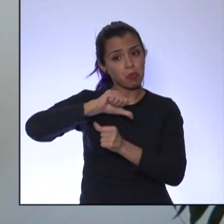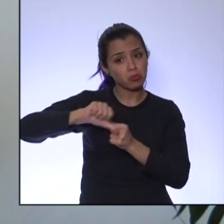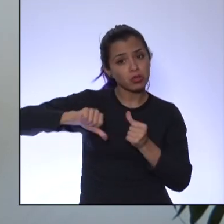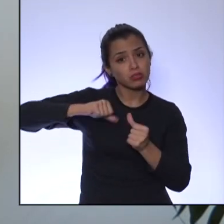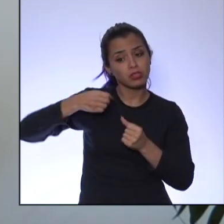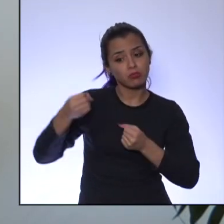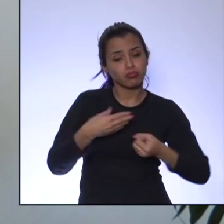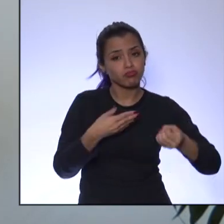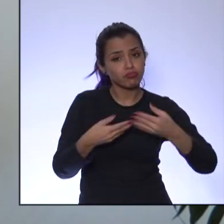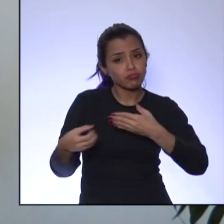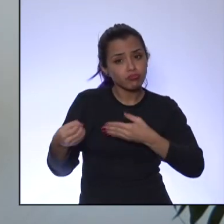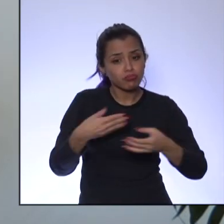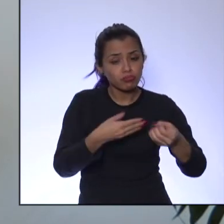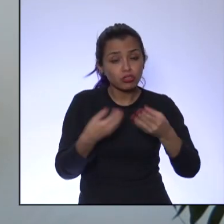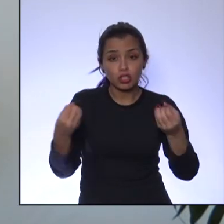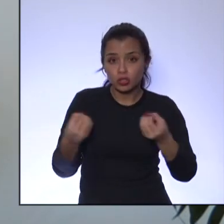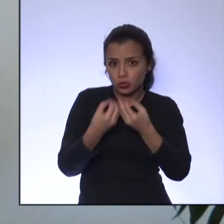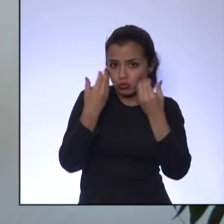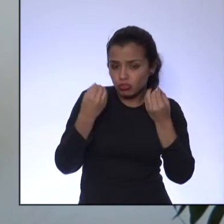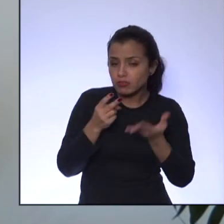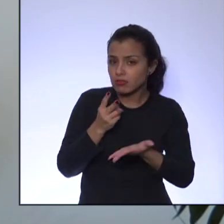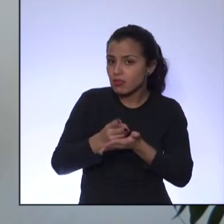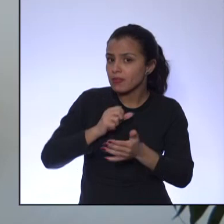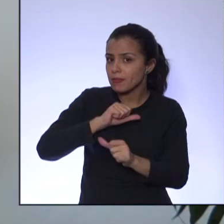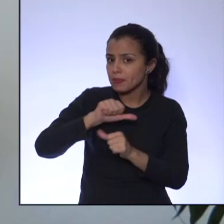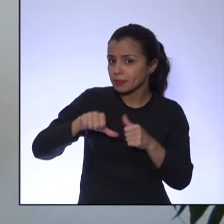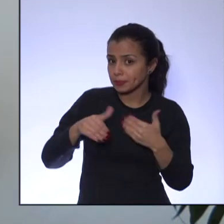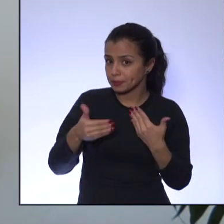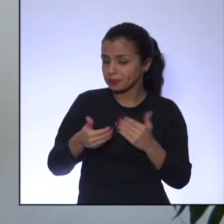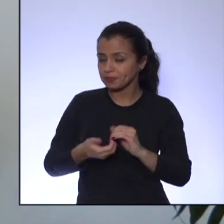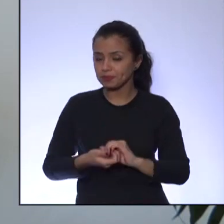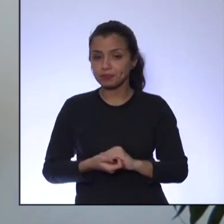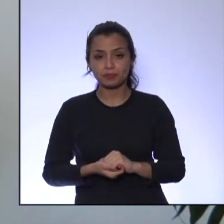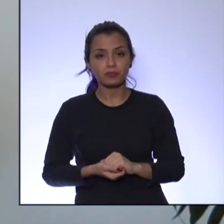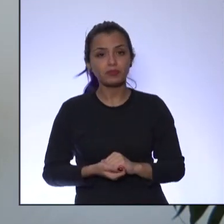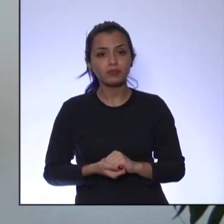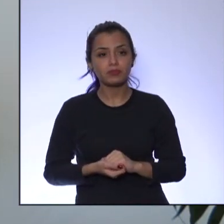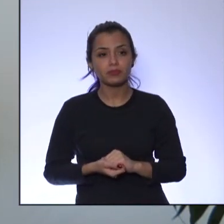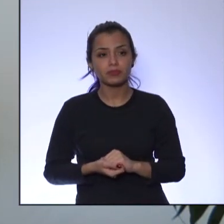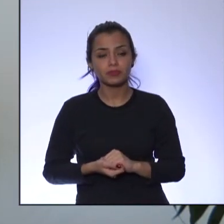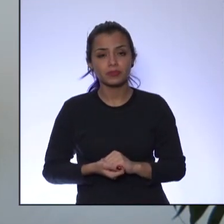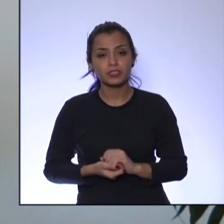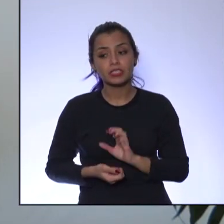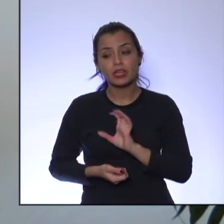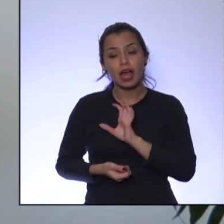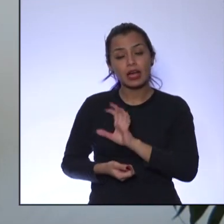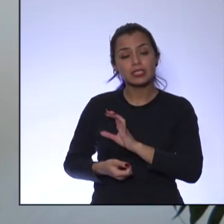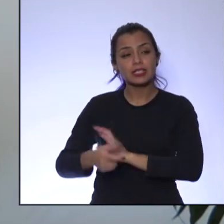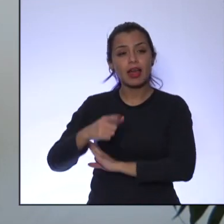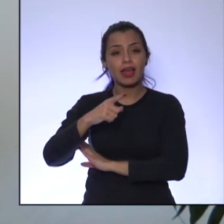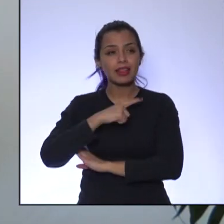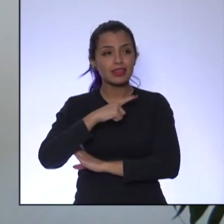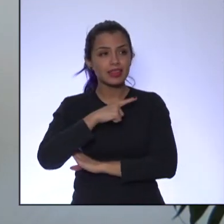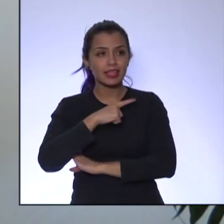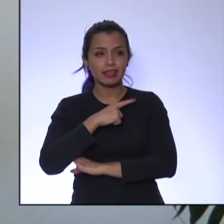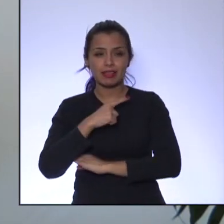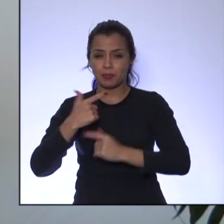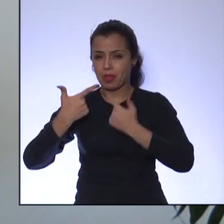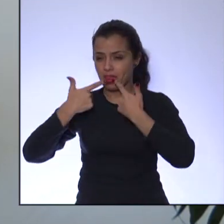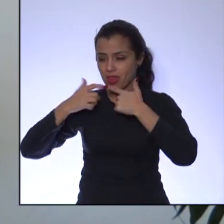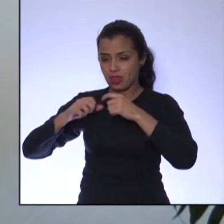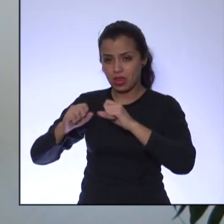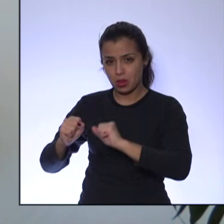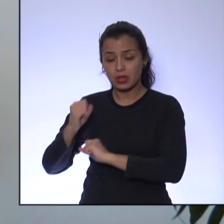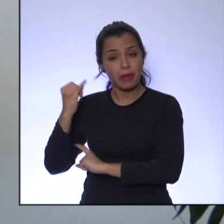transmite, entre outros tantos aspectos. Nesse sentido, a linguagem cartográfica tem um papel importante